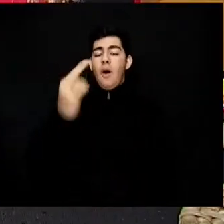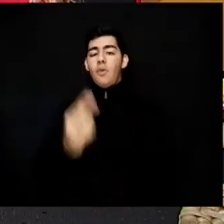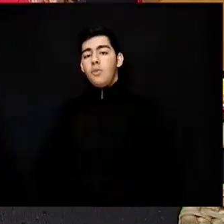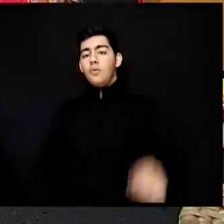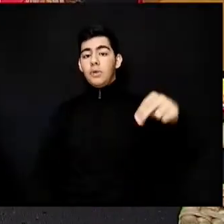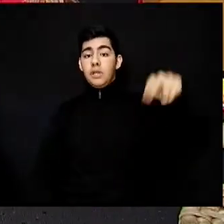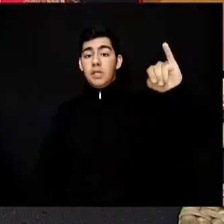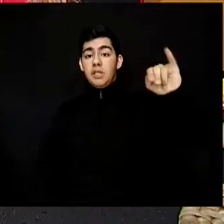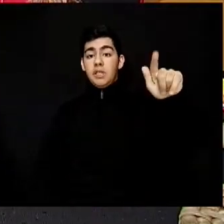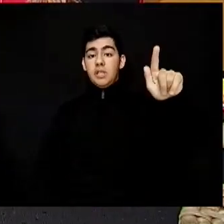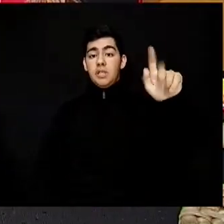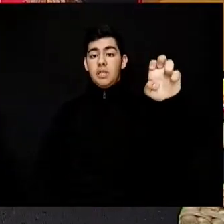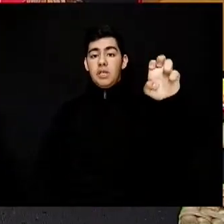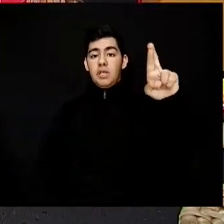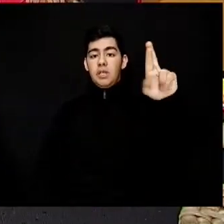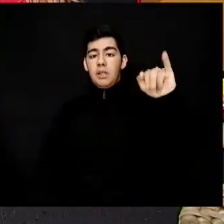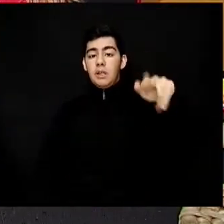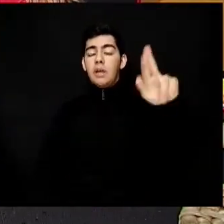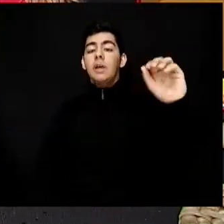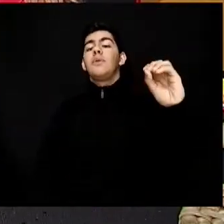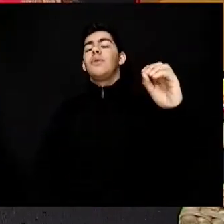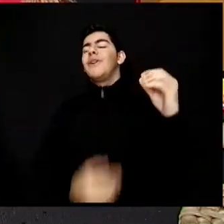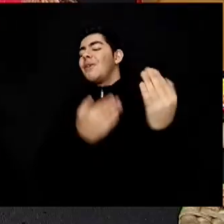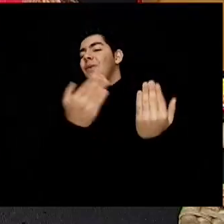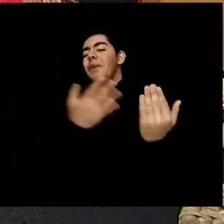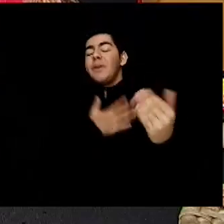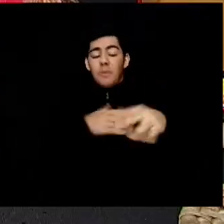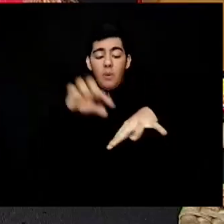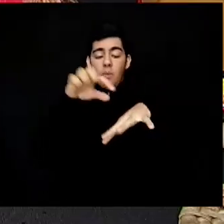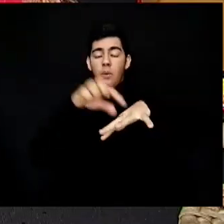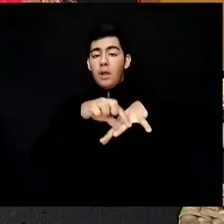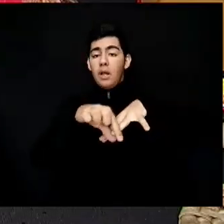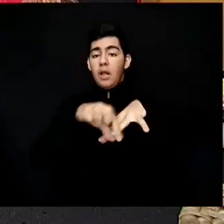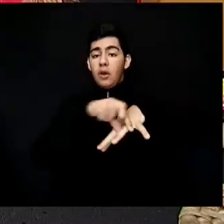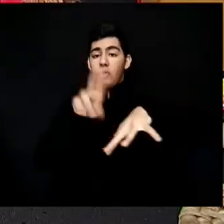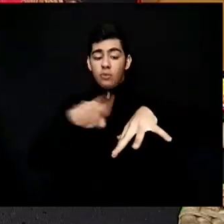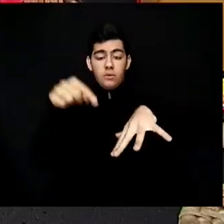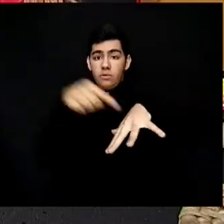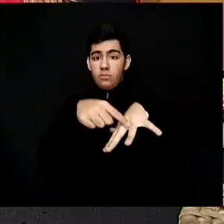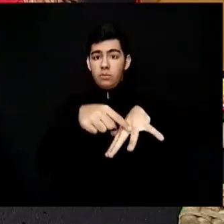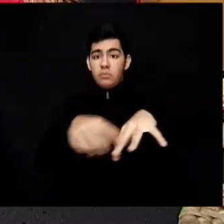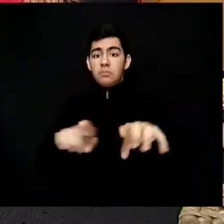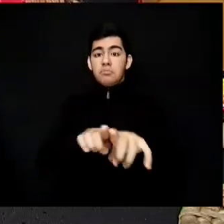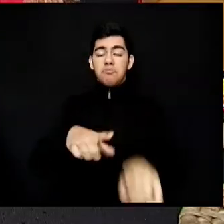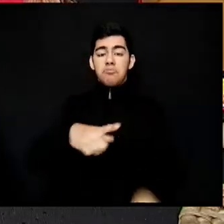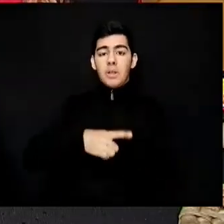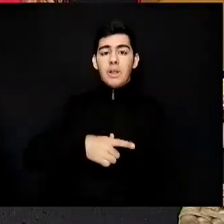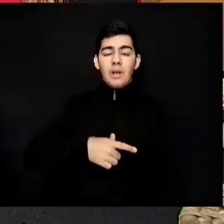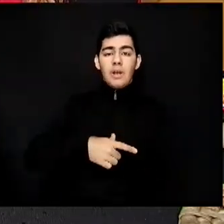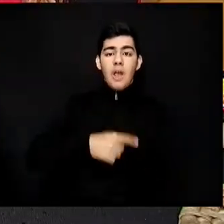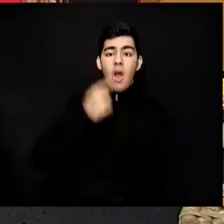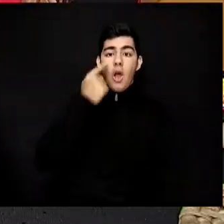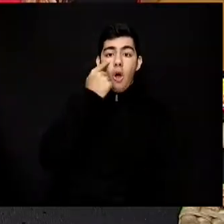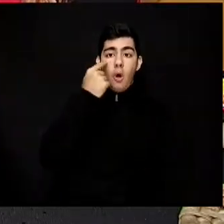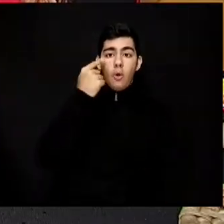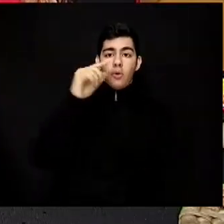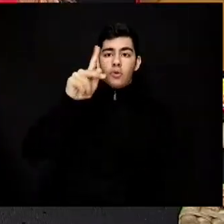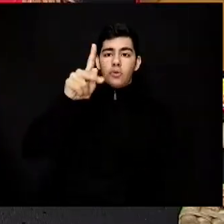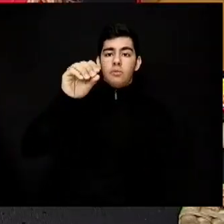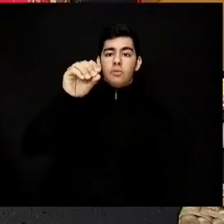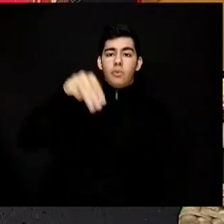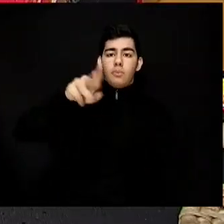aqui que eu tô usando. Tem o búzio que é conhecido como olho de pombo, são várias espécies. Esse do meu colar que é o búzio